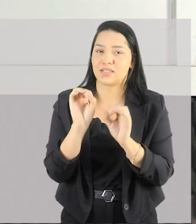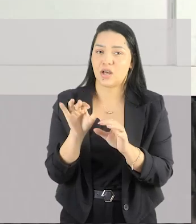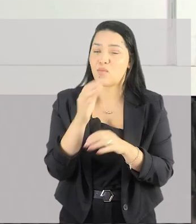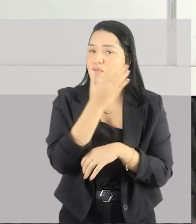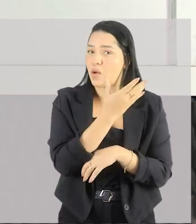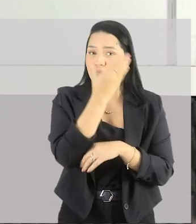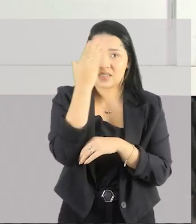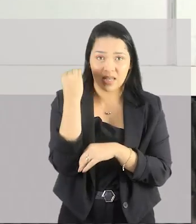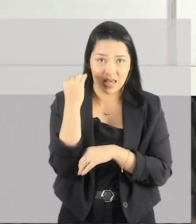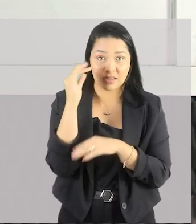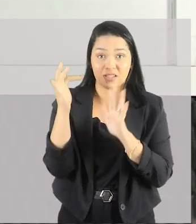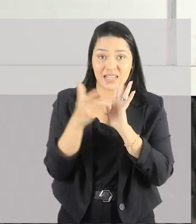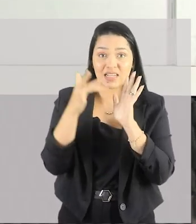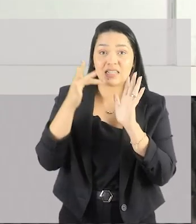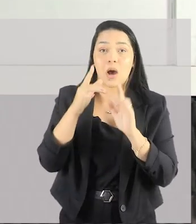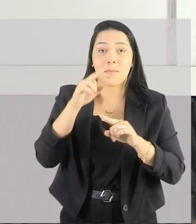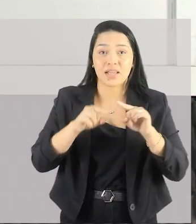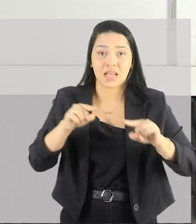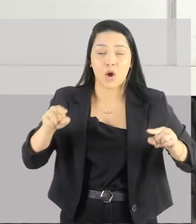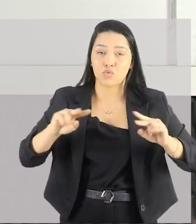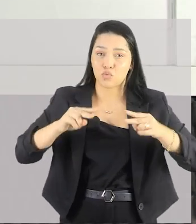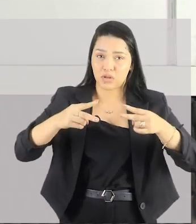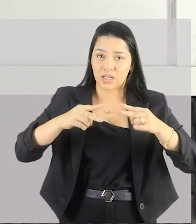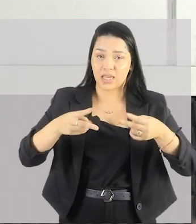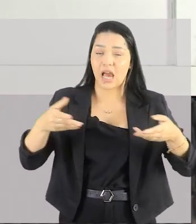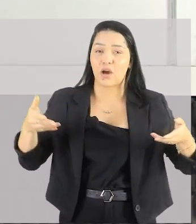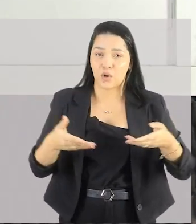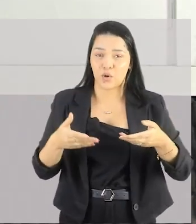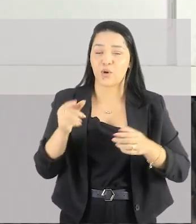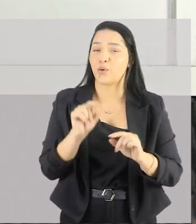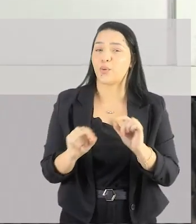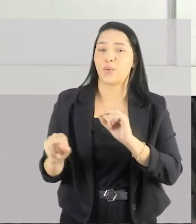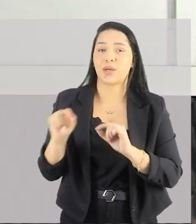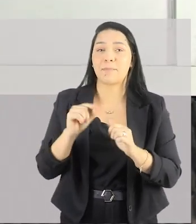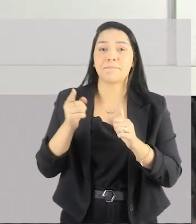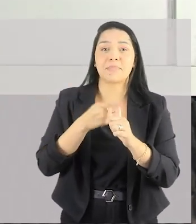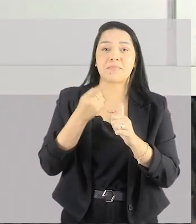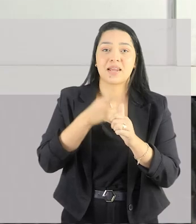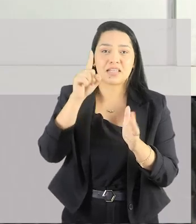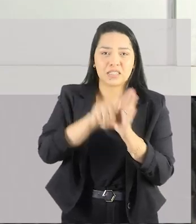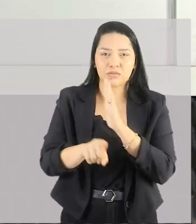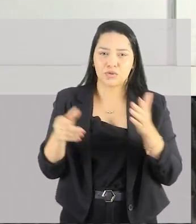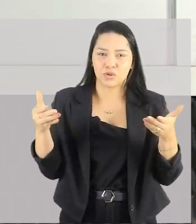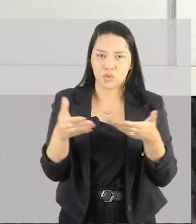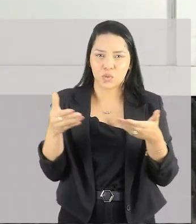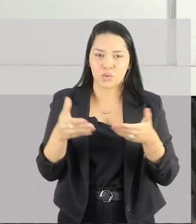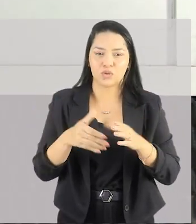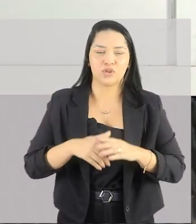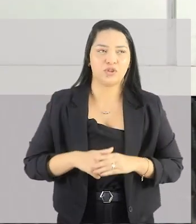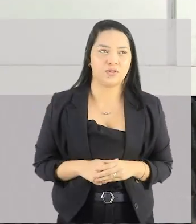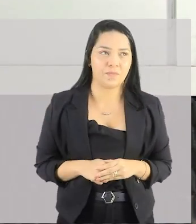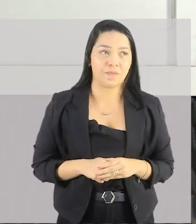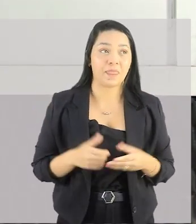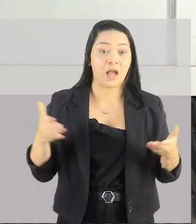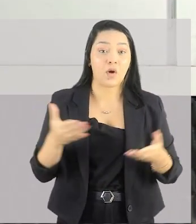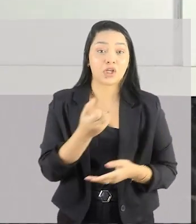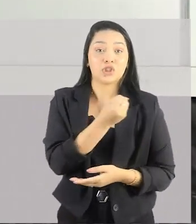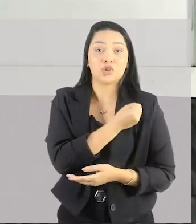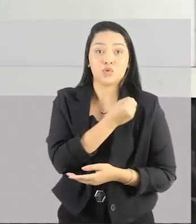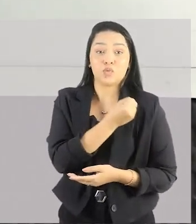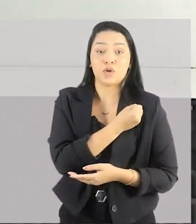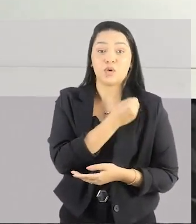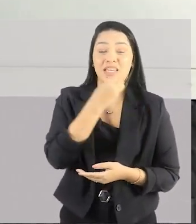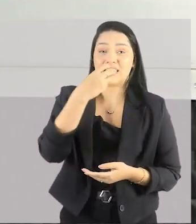Não esqueça de acessar o nosso material no link. Vamos para a primeira questão de hoje, tá? Vamos para a questão de número